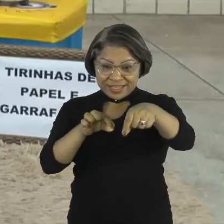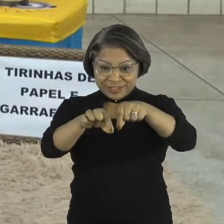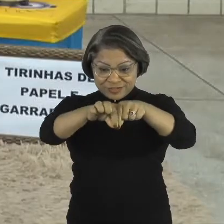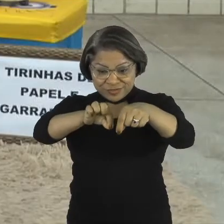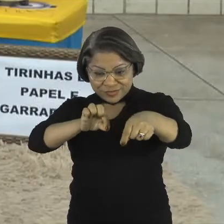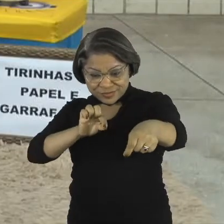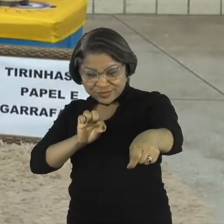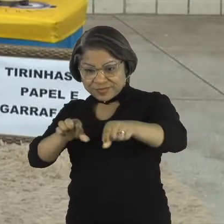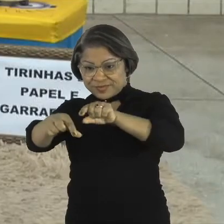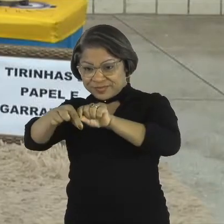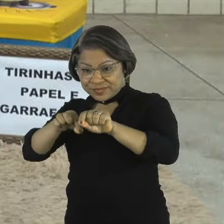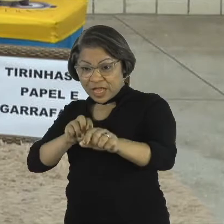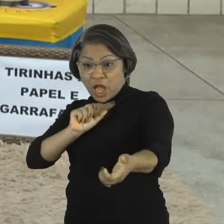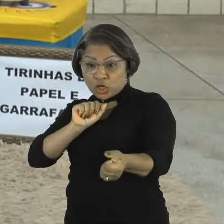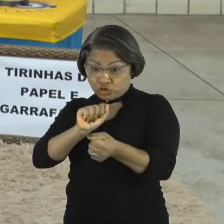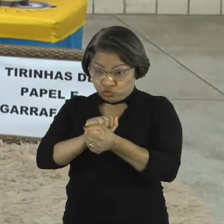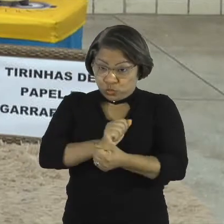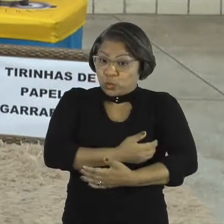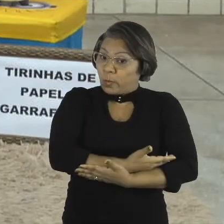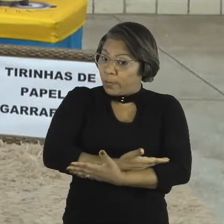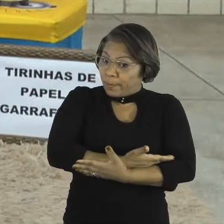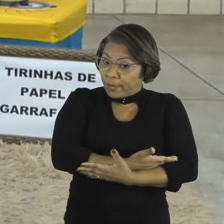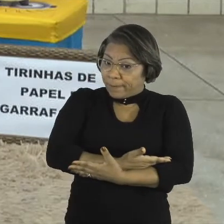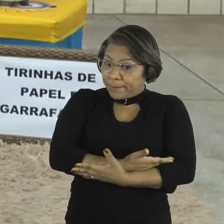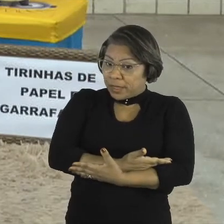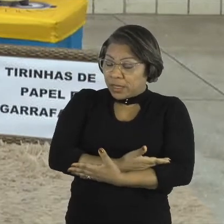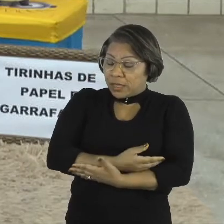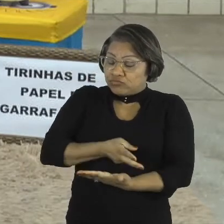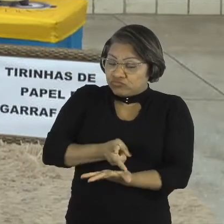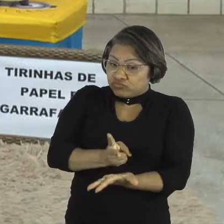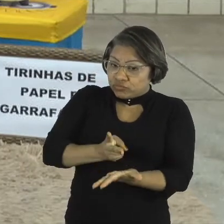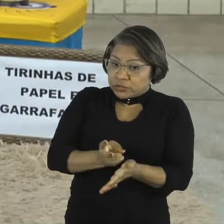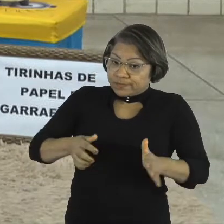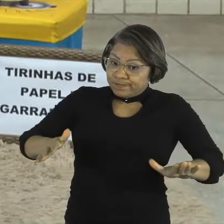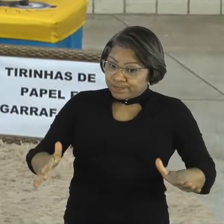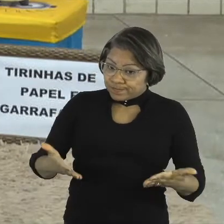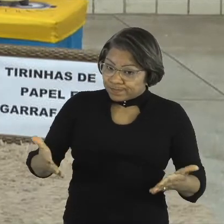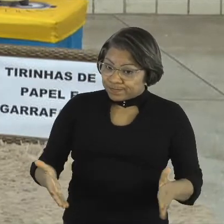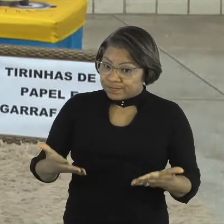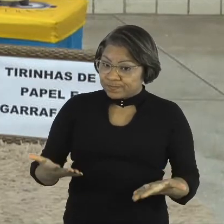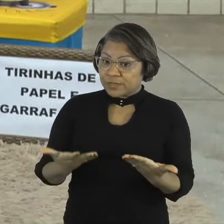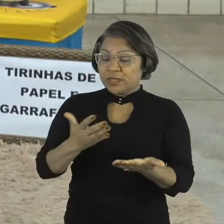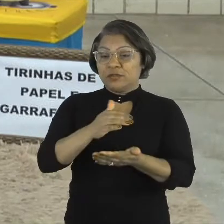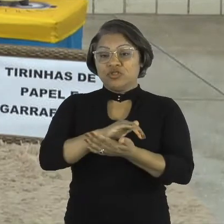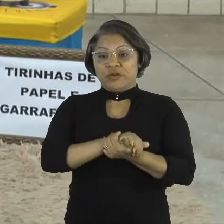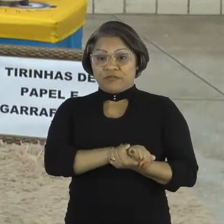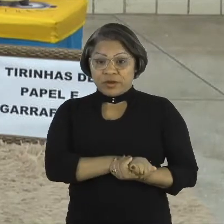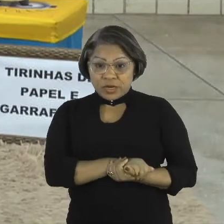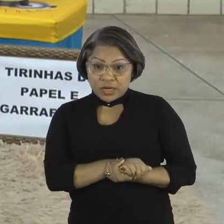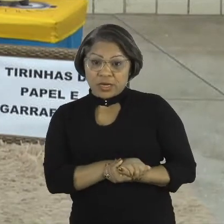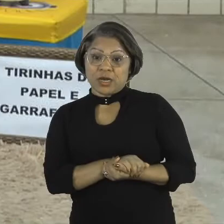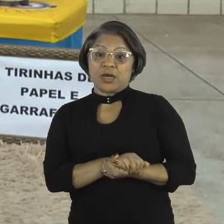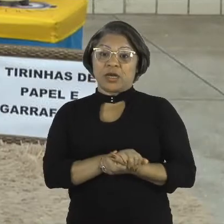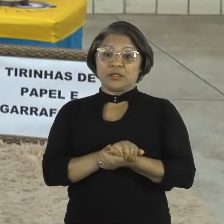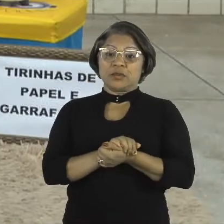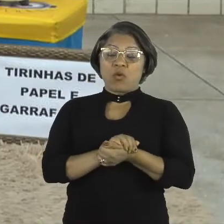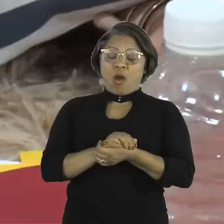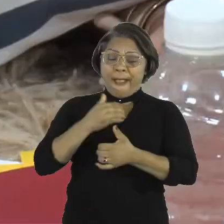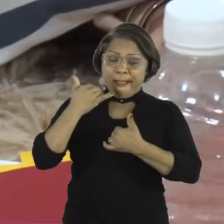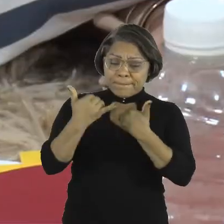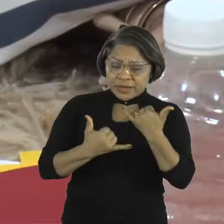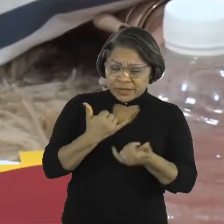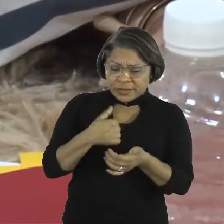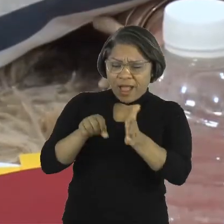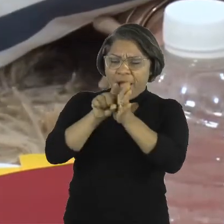bebê, sempre incentivando ele a explorar o material, a rasgar da maneira dele,